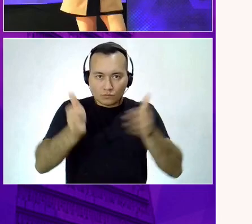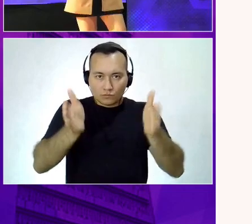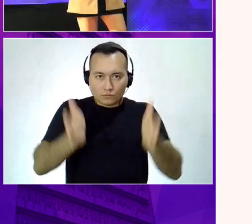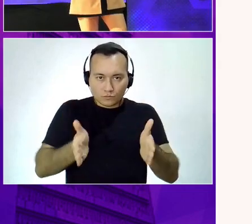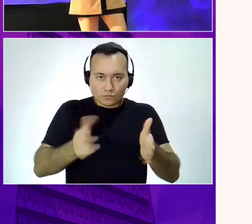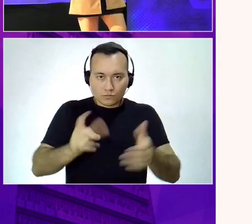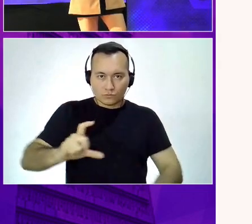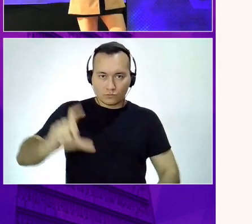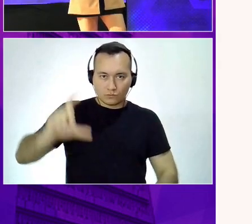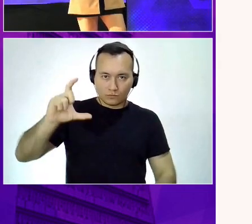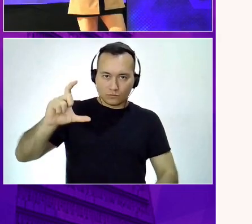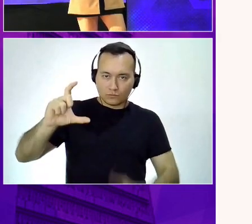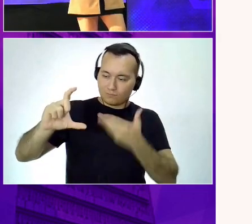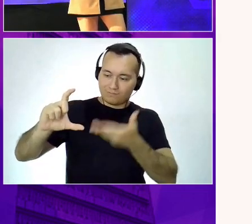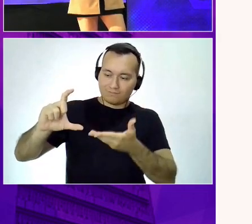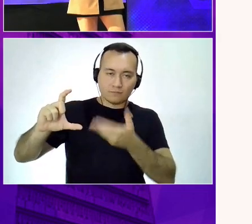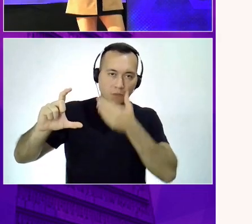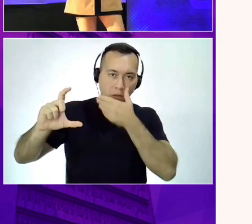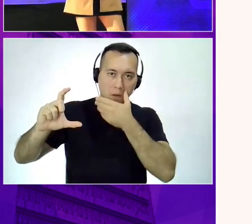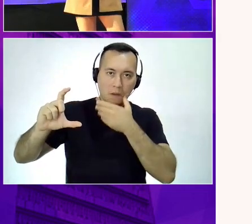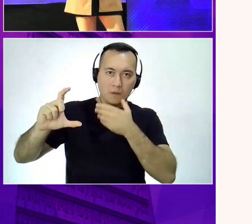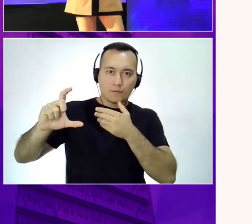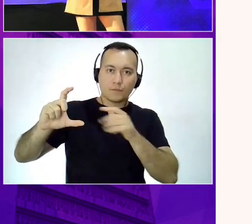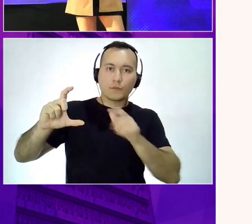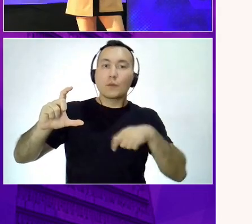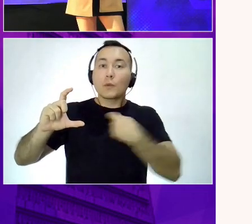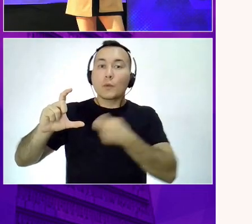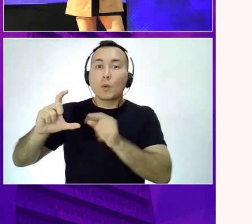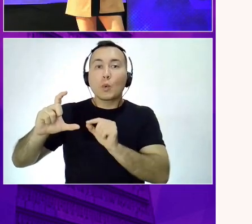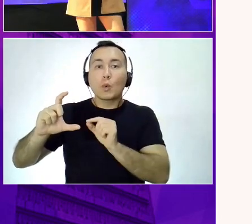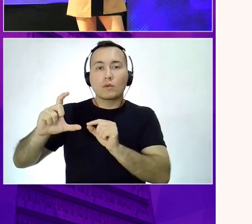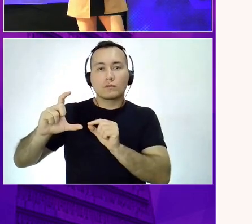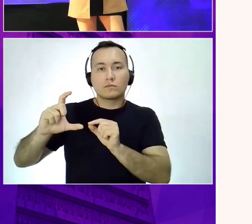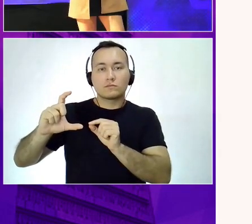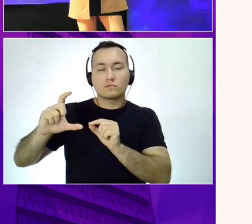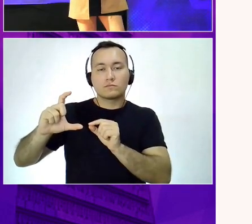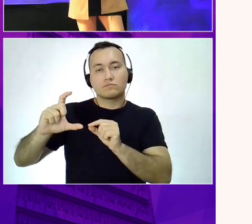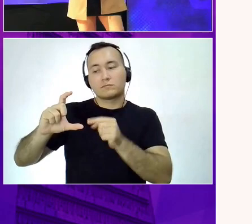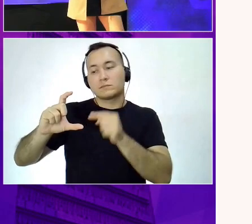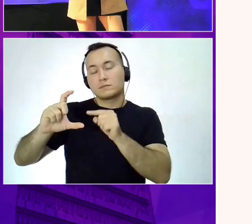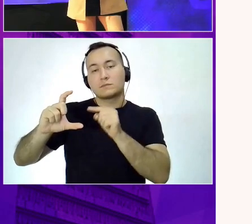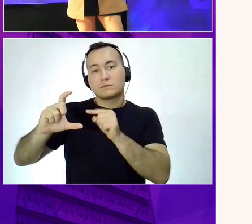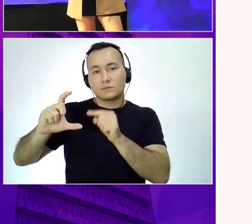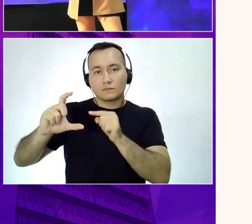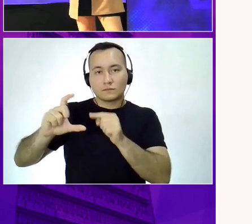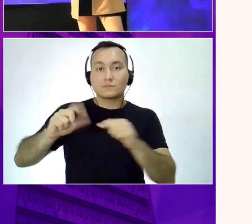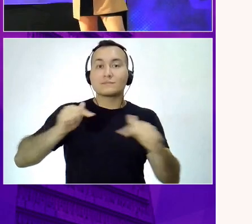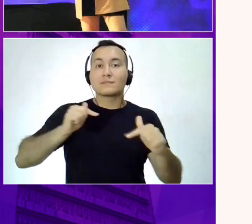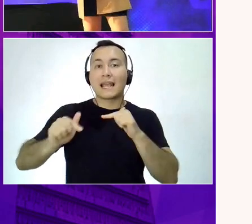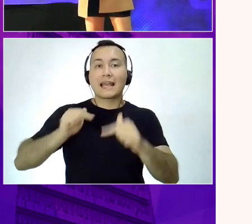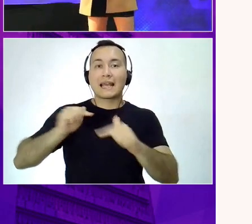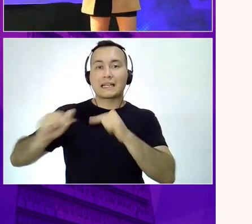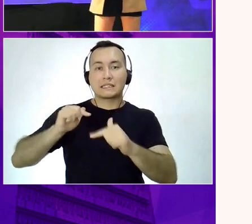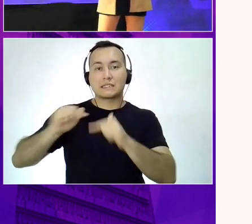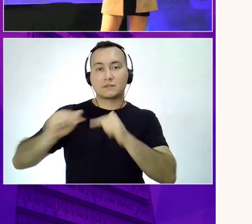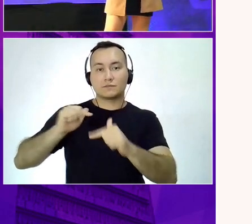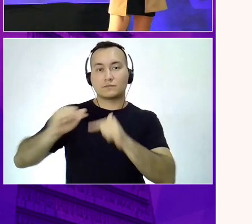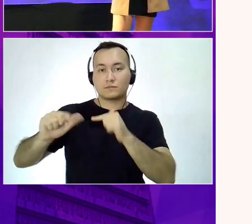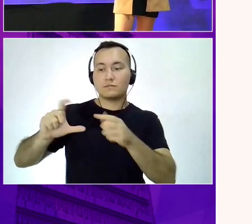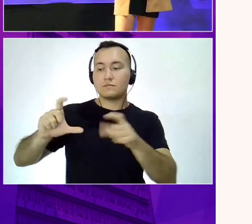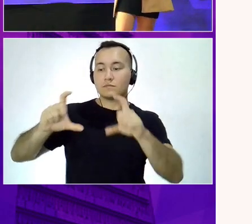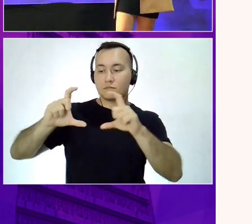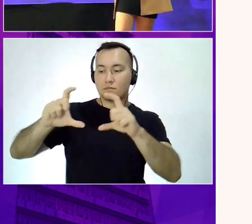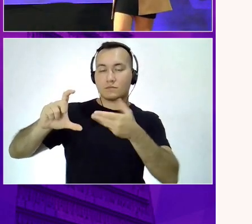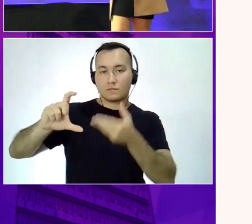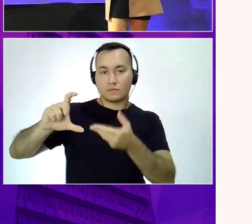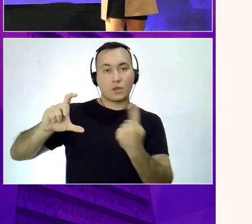tem uma única fonte de trabalho. A gente pode ter o SOA, que é um outro protocolo arquitetural mais antigo, mas não é porque ele é mais antigo que ele